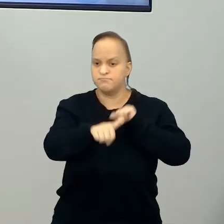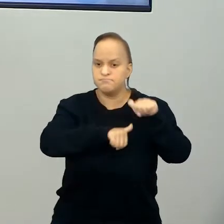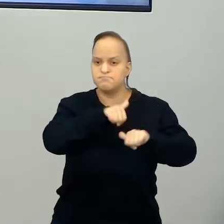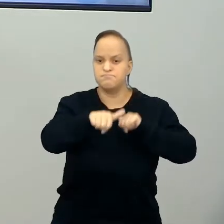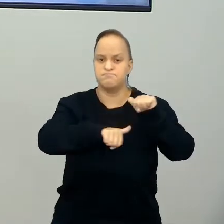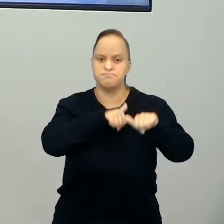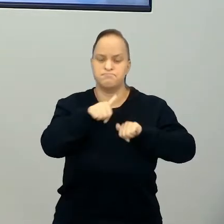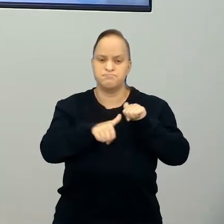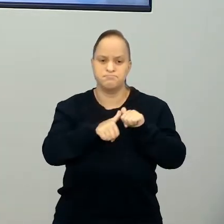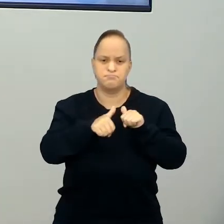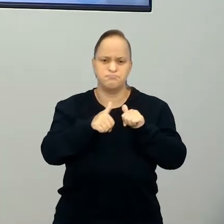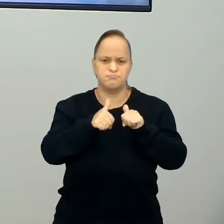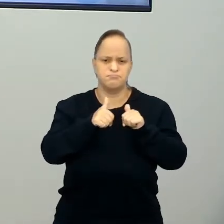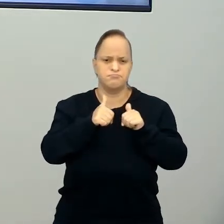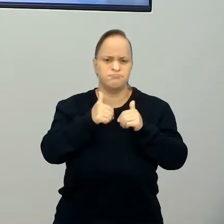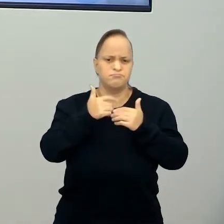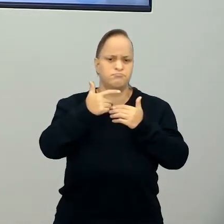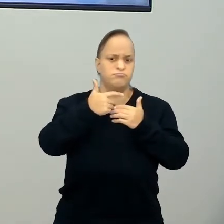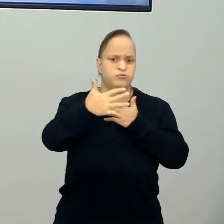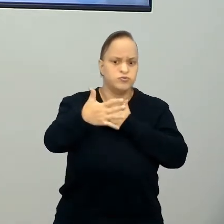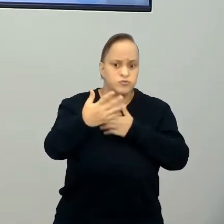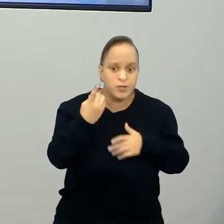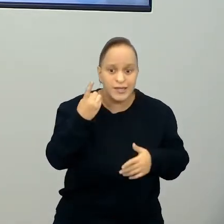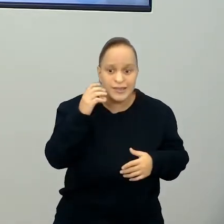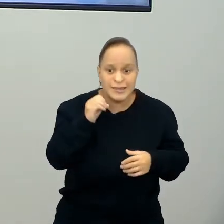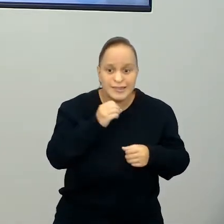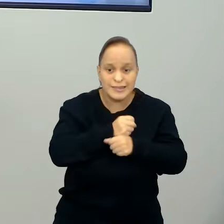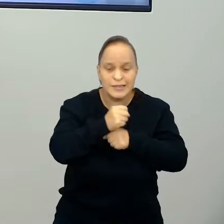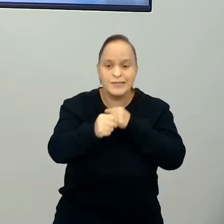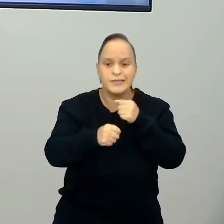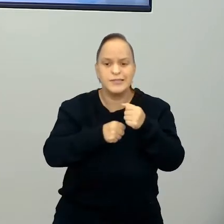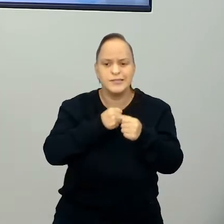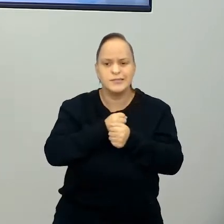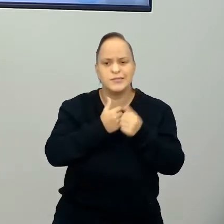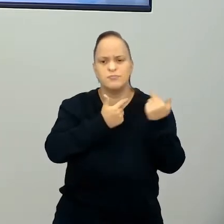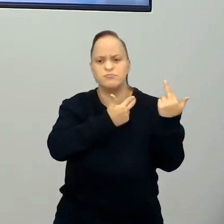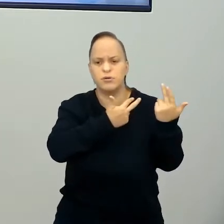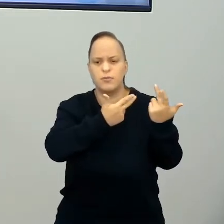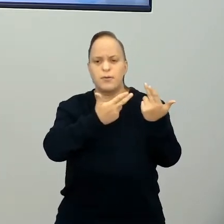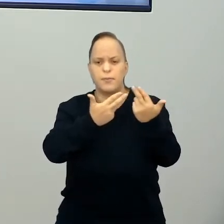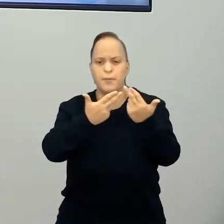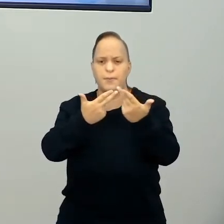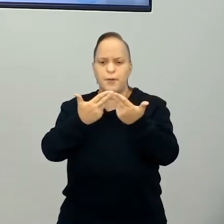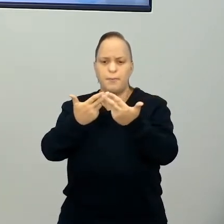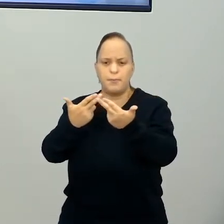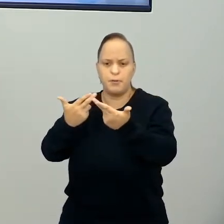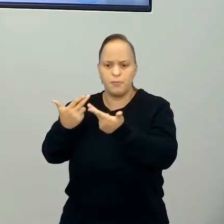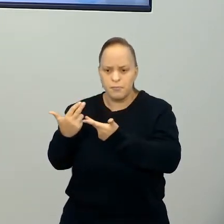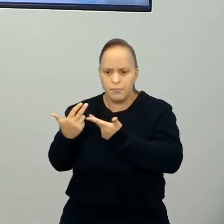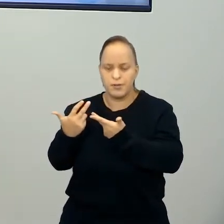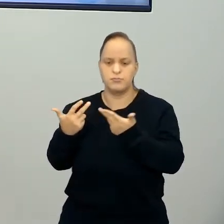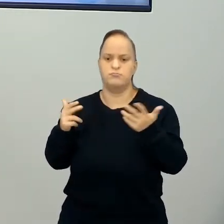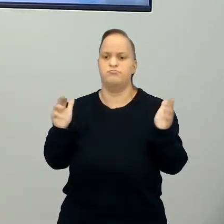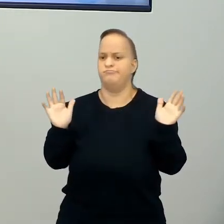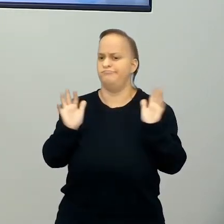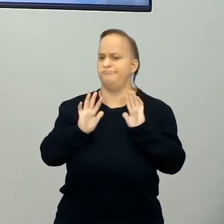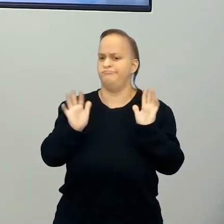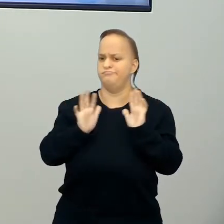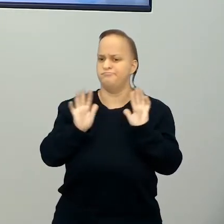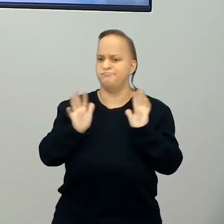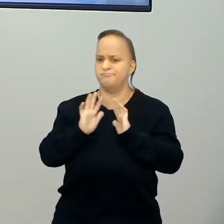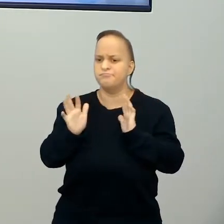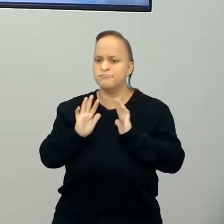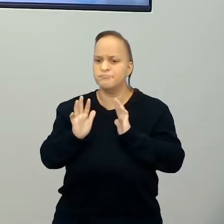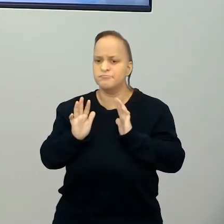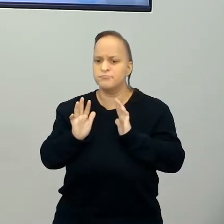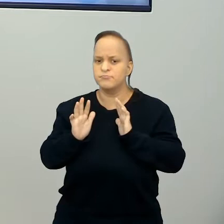pessoa daqui 10 anos, e nem você ser a mesma pessoa daqui 10 anos, não é trair quem nós somos. É, na verdade, entender de que nós